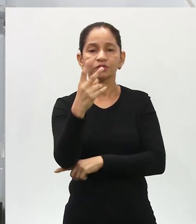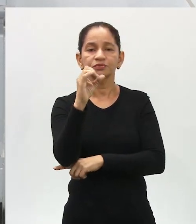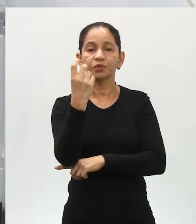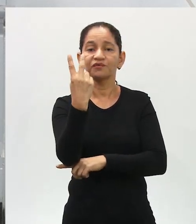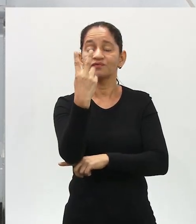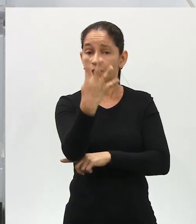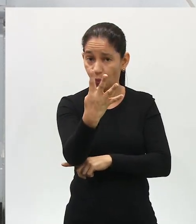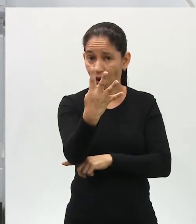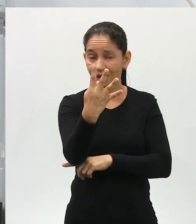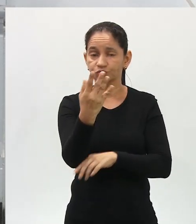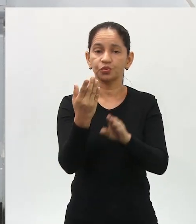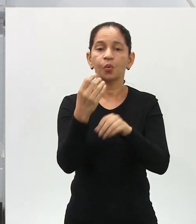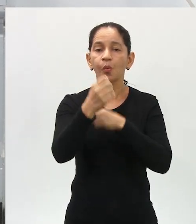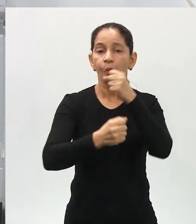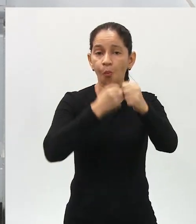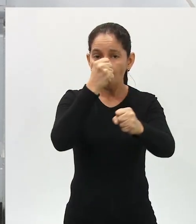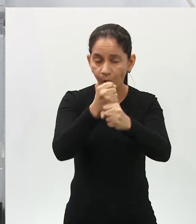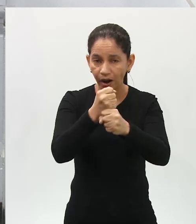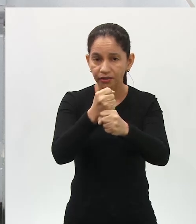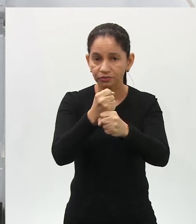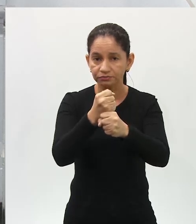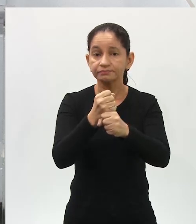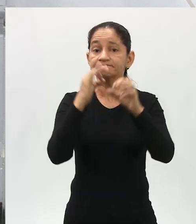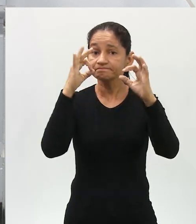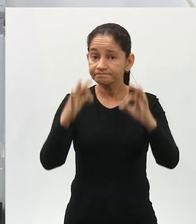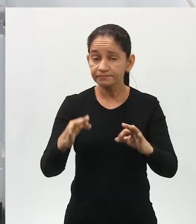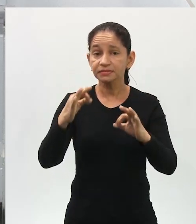para prefeito, né? O prefeito está aí